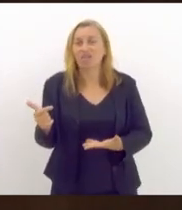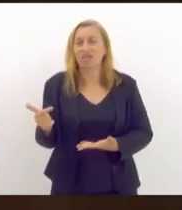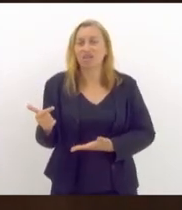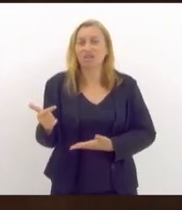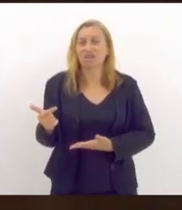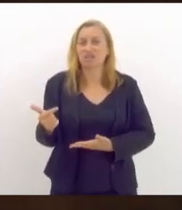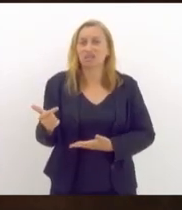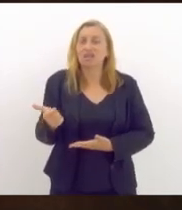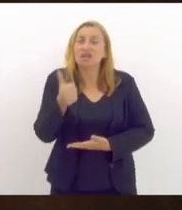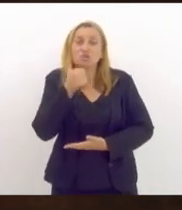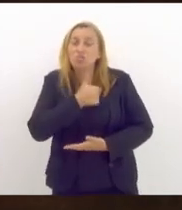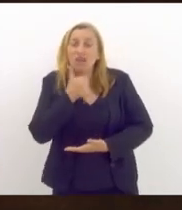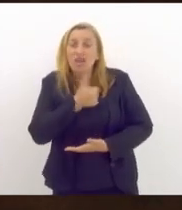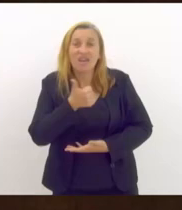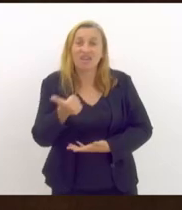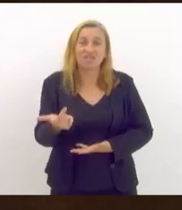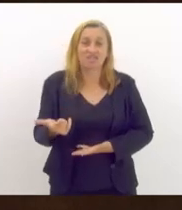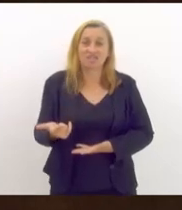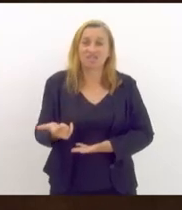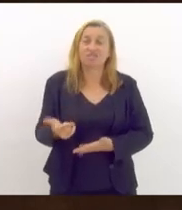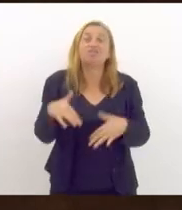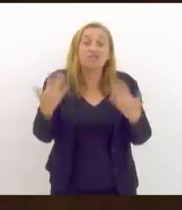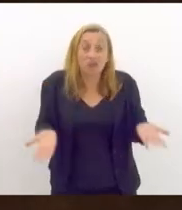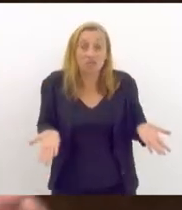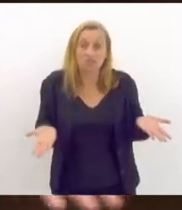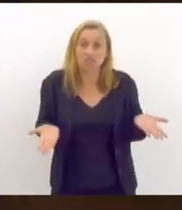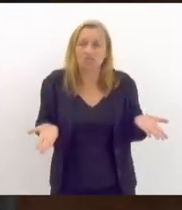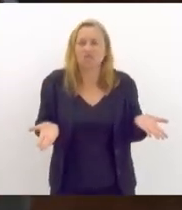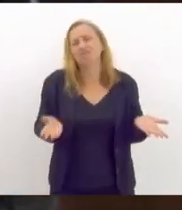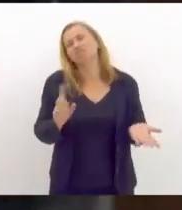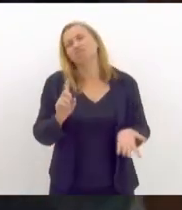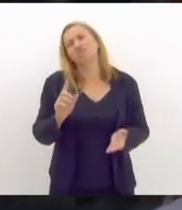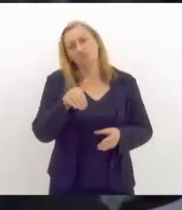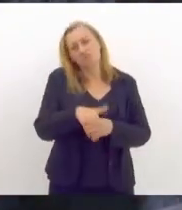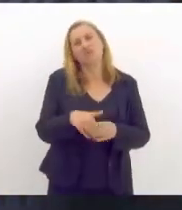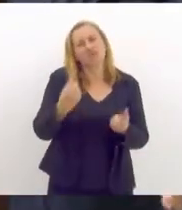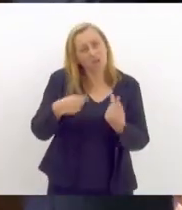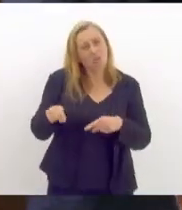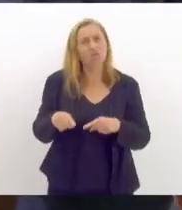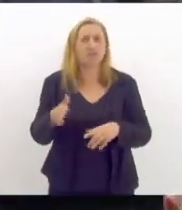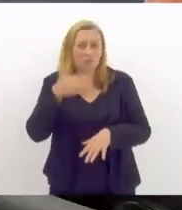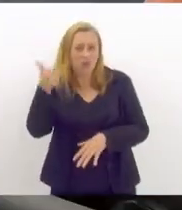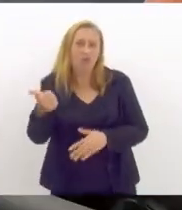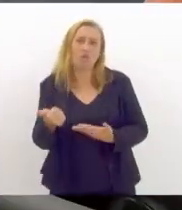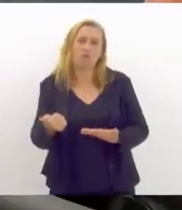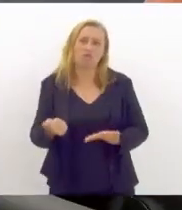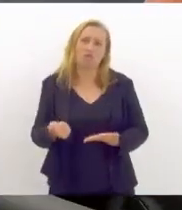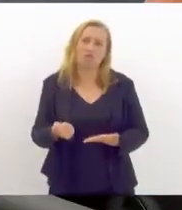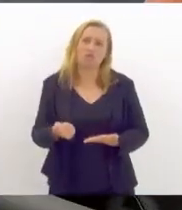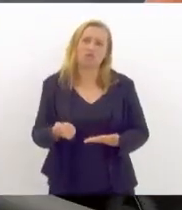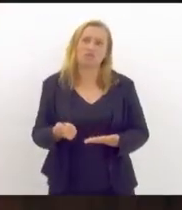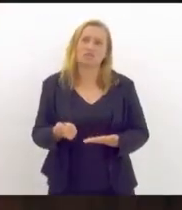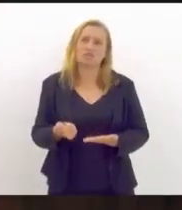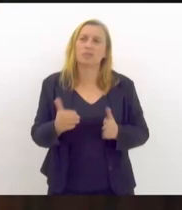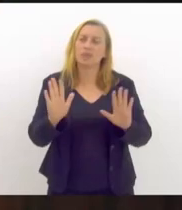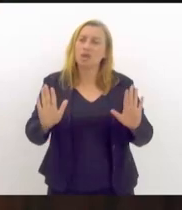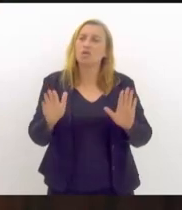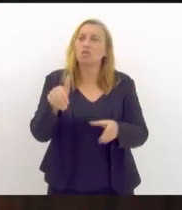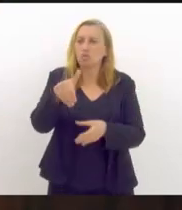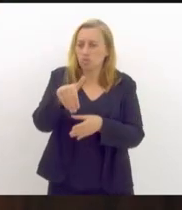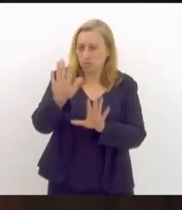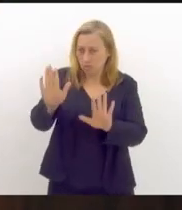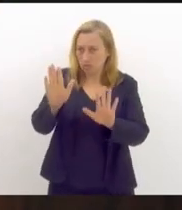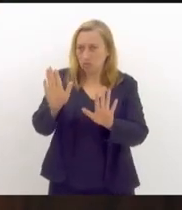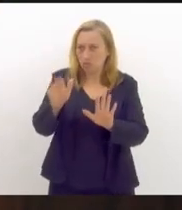as mulheres Então vamos votar contra gente o voto